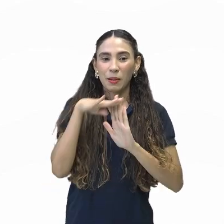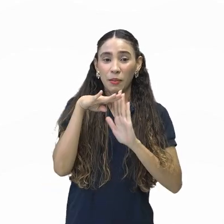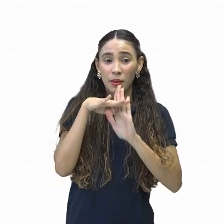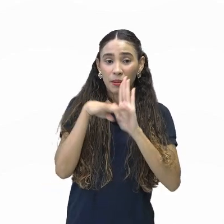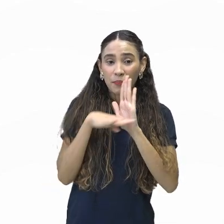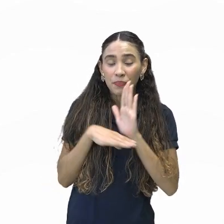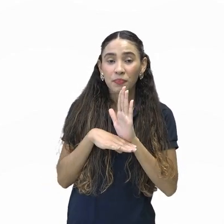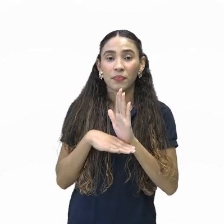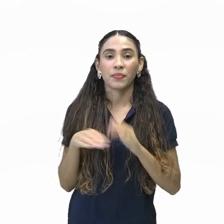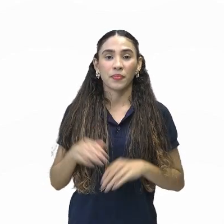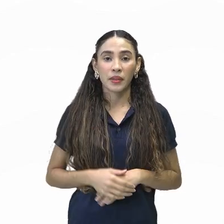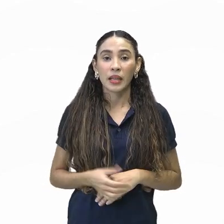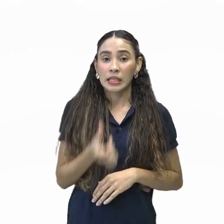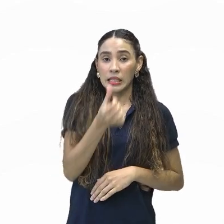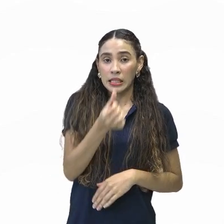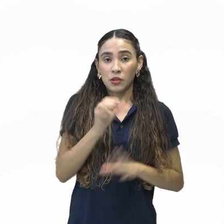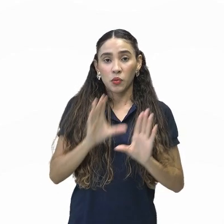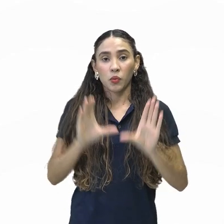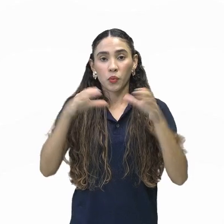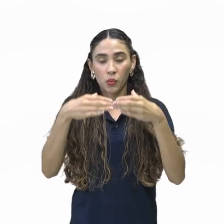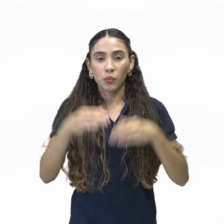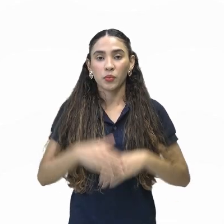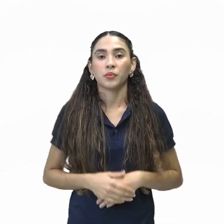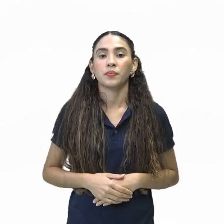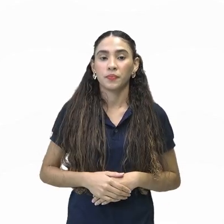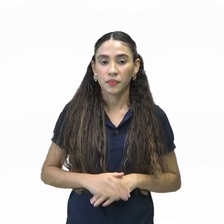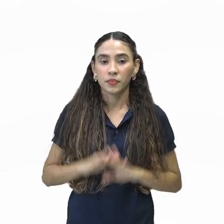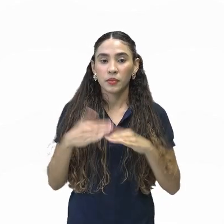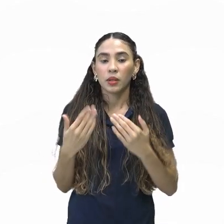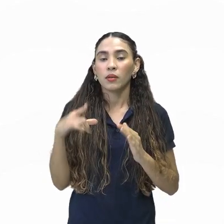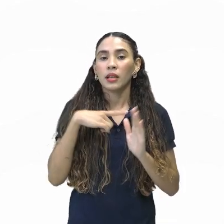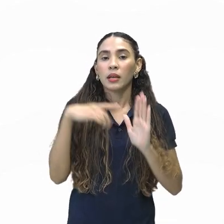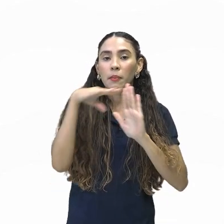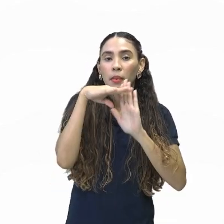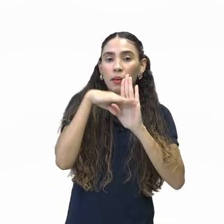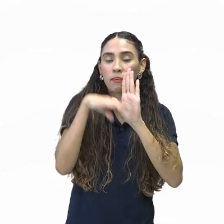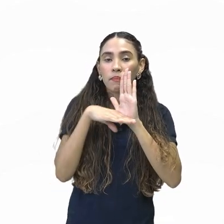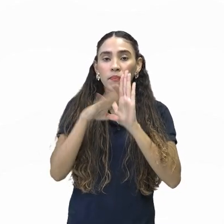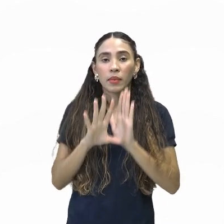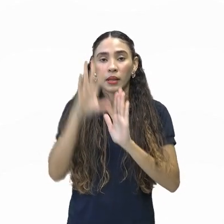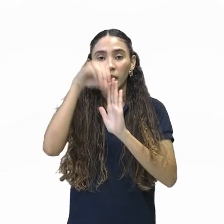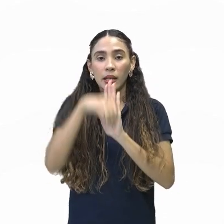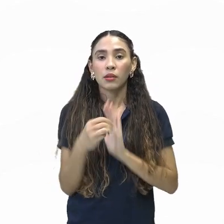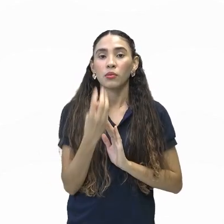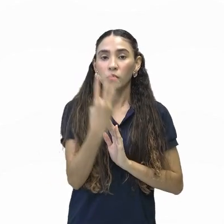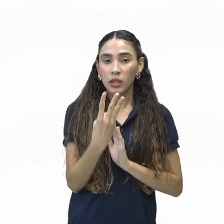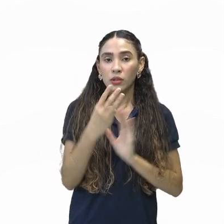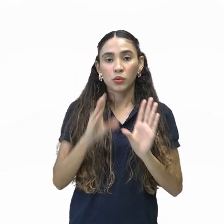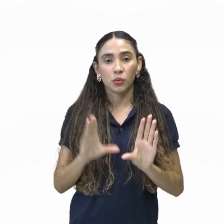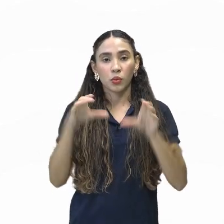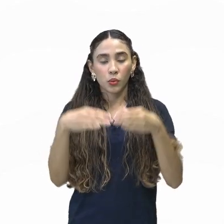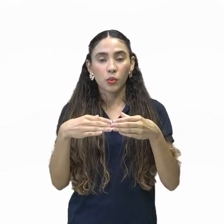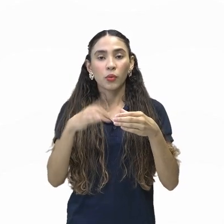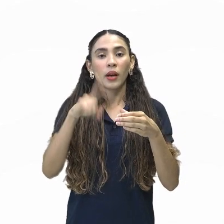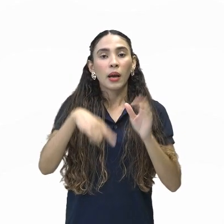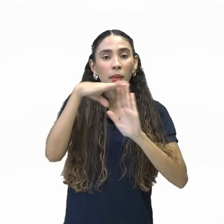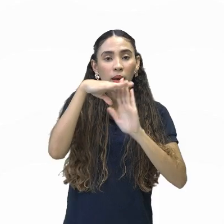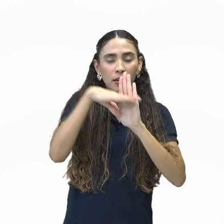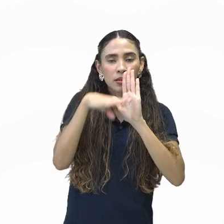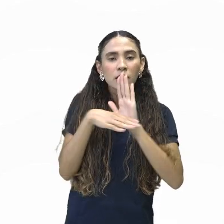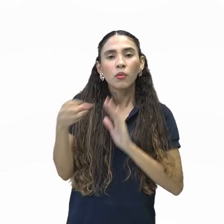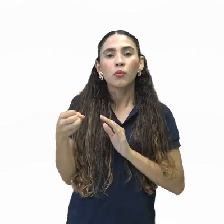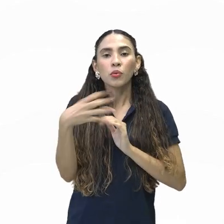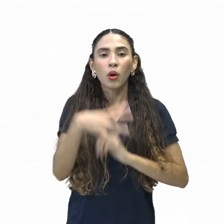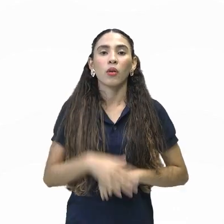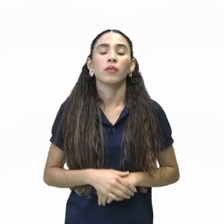classificação, né, desses 6 reinos, elas estão categorizadas dentro de 3 domínios, né? É uma classificação